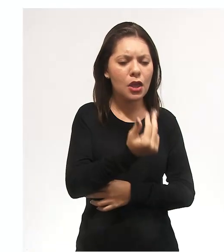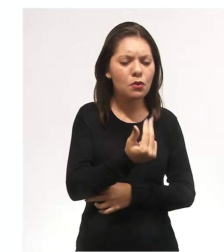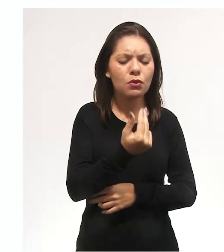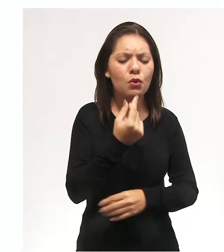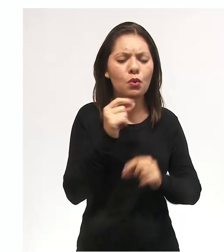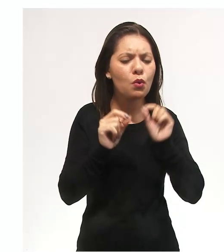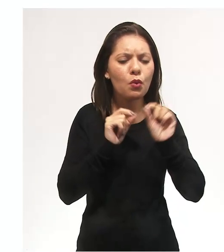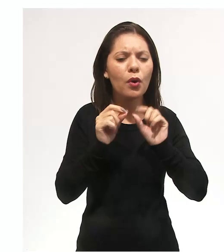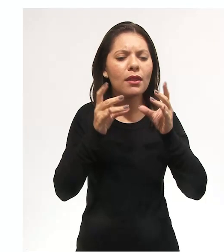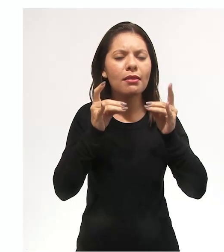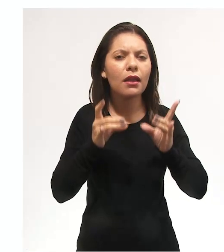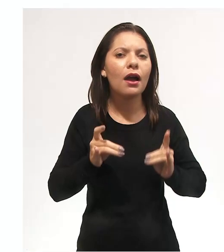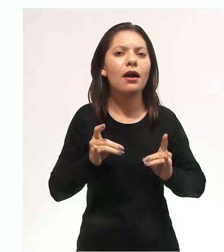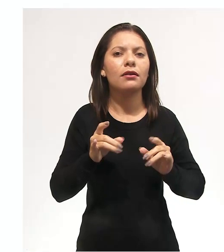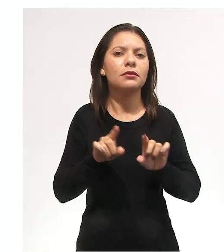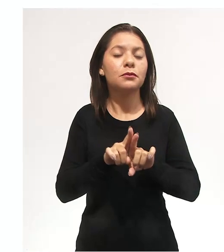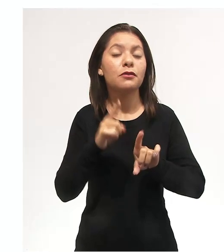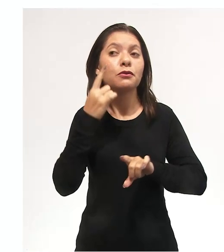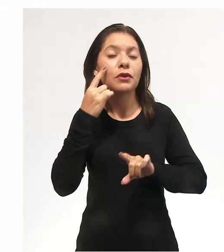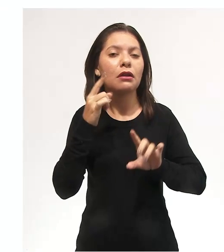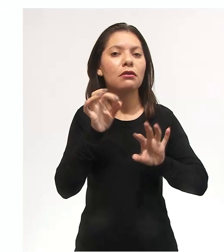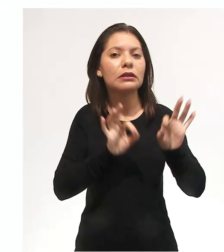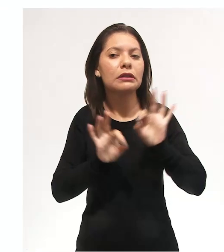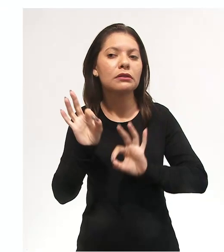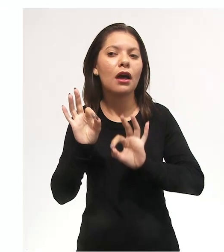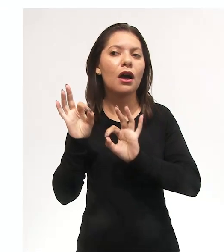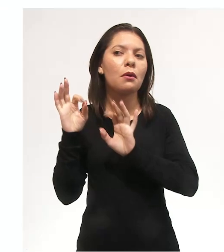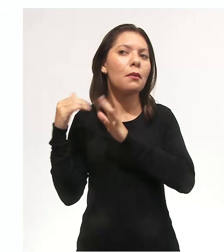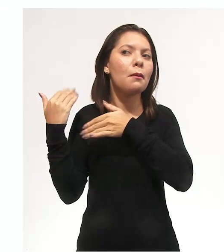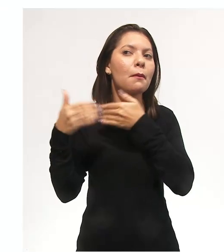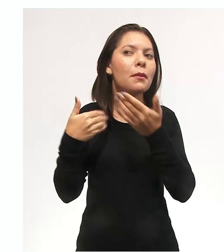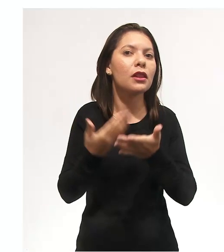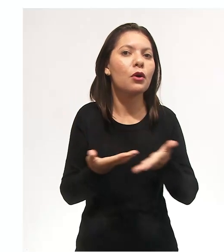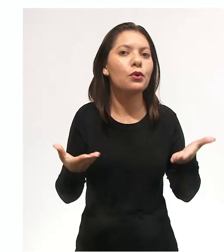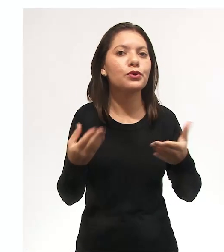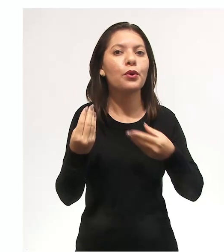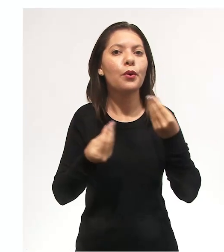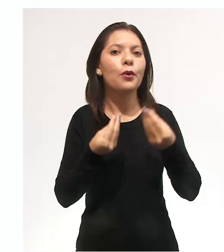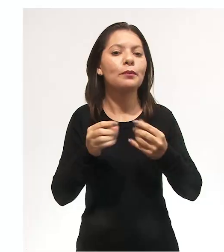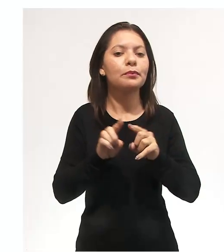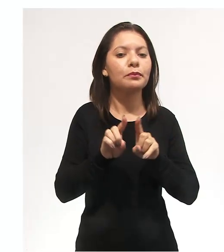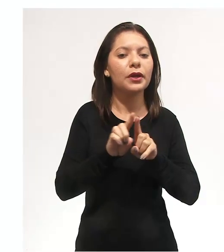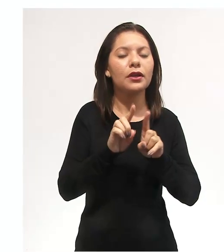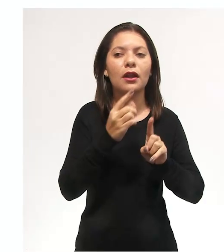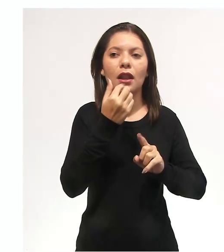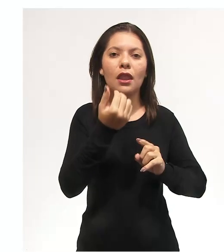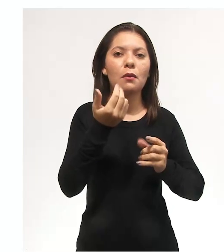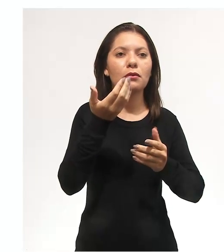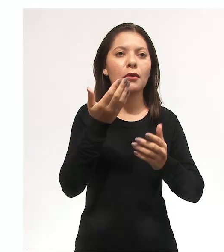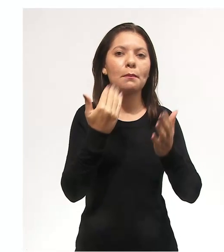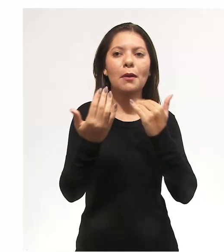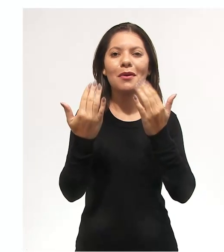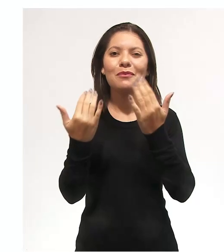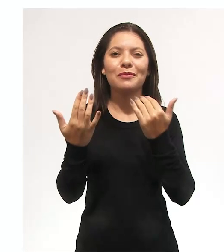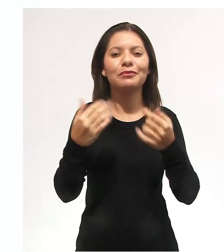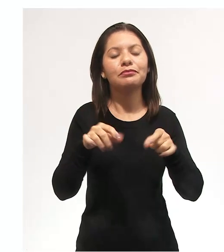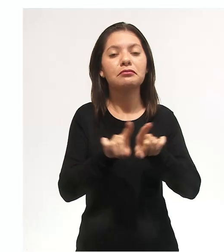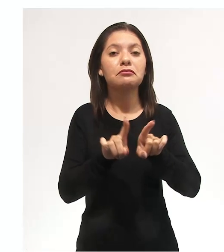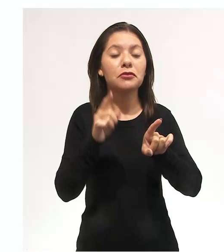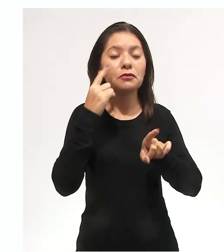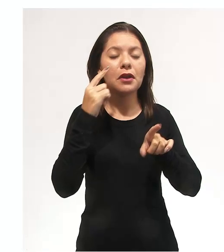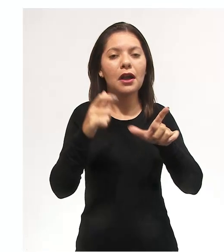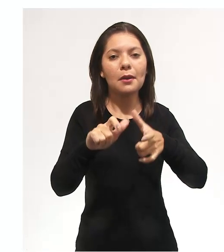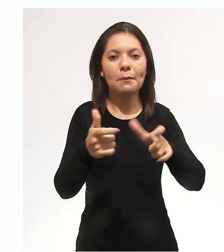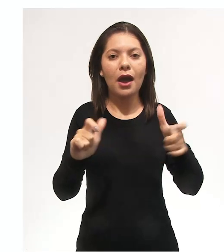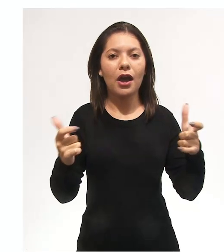funciona, considerando sua organização, evolução e uso nas interações. Além da gramática normativa,